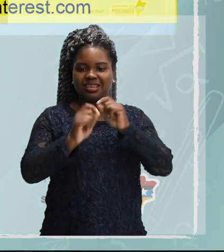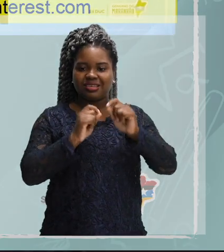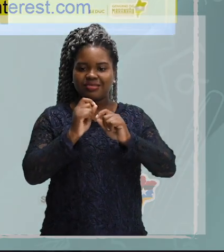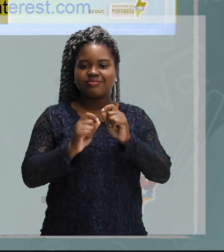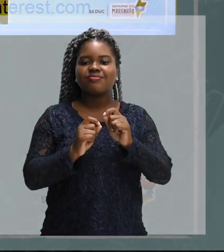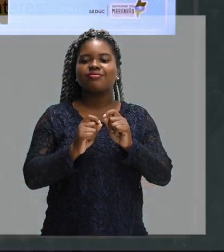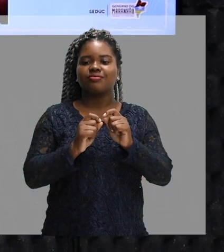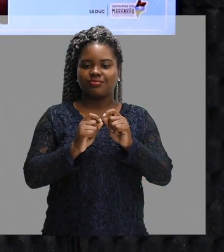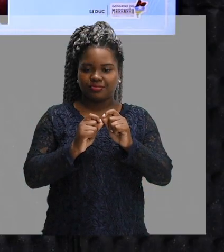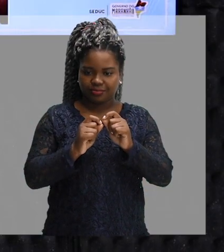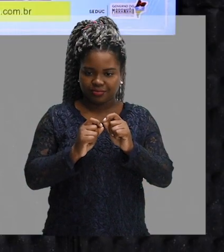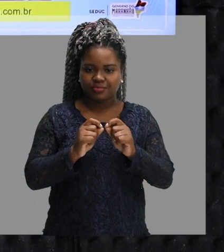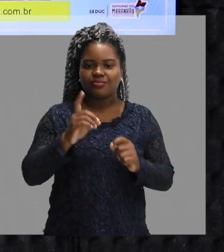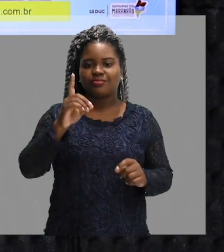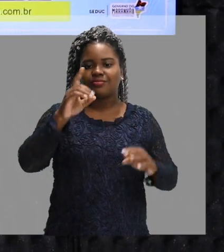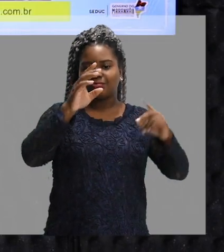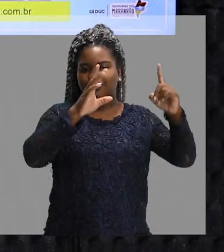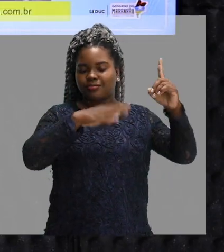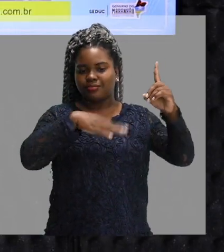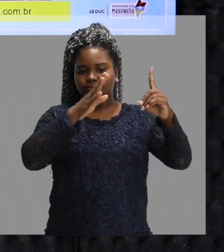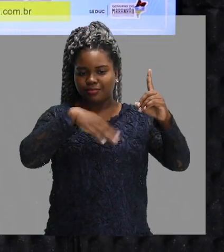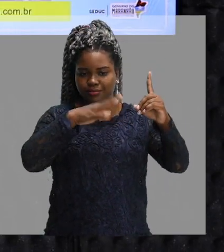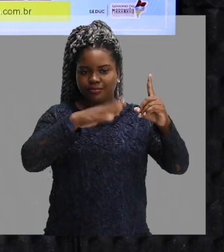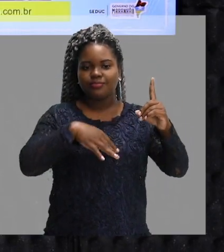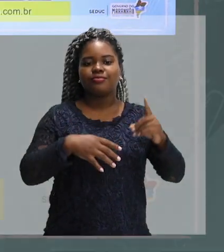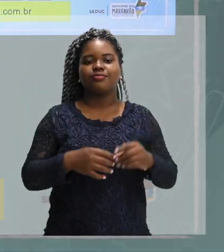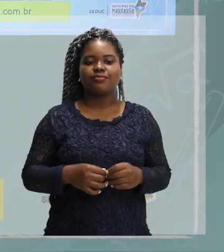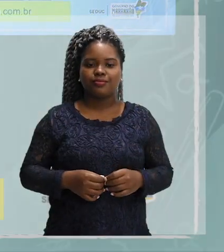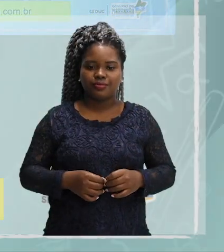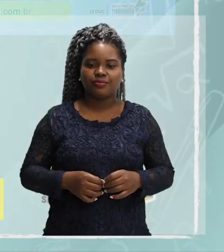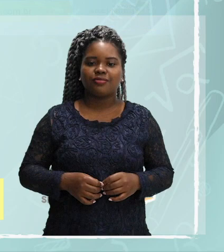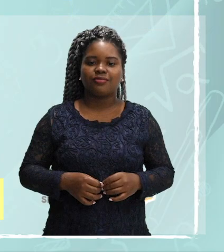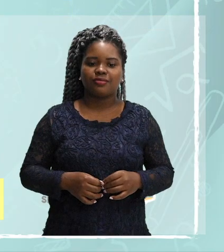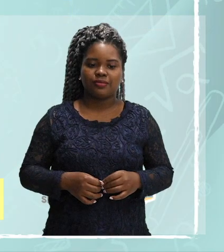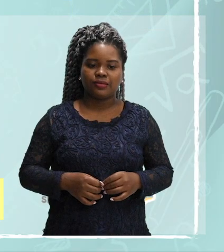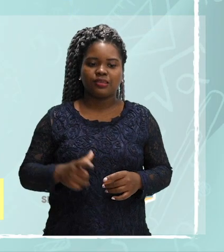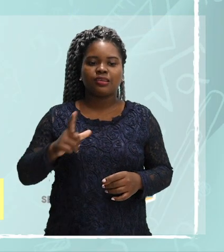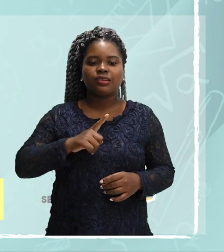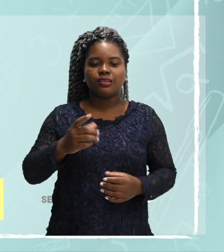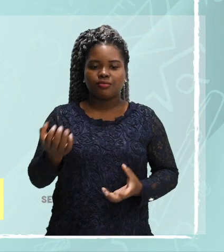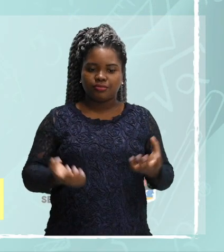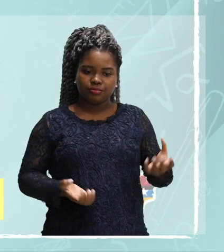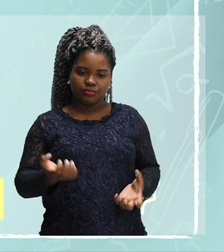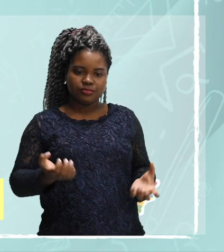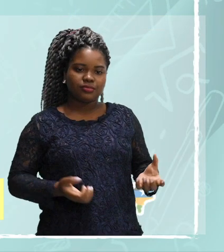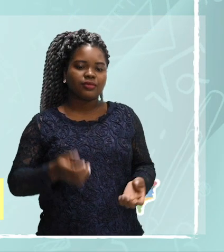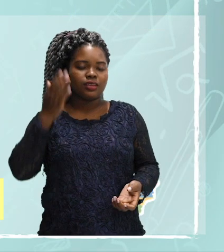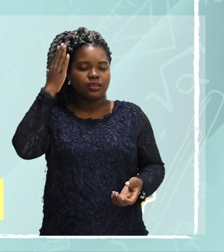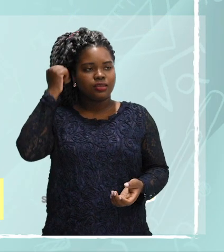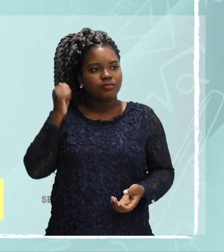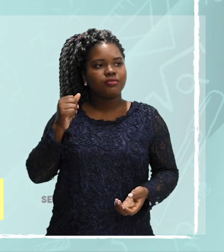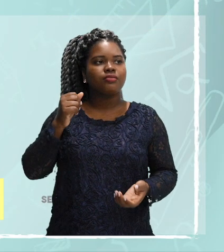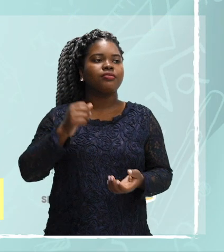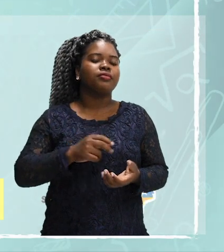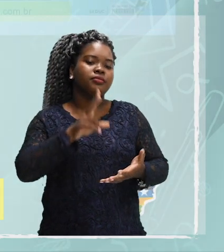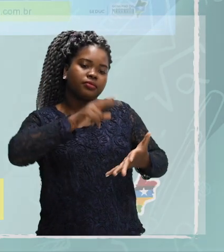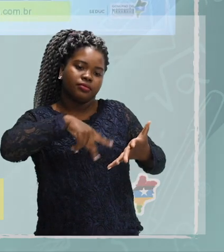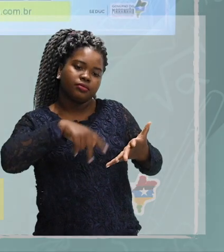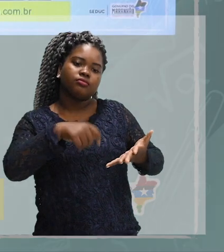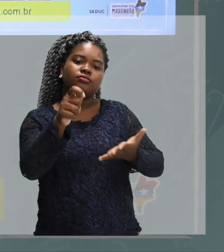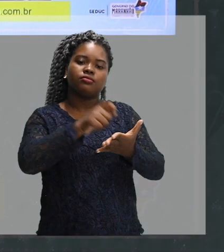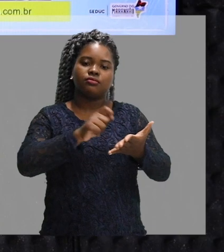faraós e rainhas com deuses. Estátuas de escribas serviçais que sabiam ler e escrever nas 3 línguas, né,